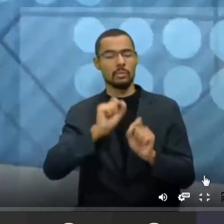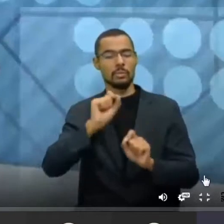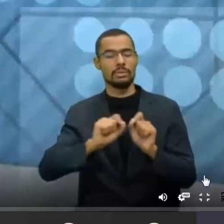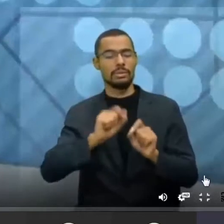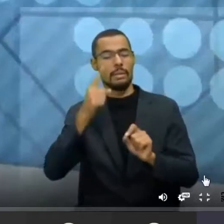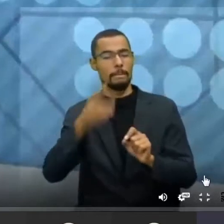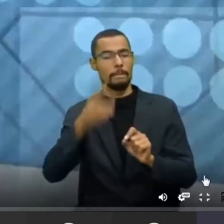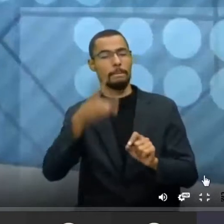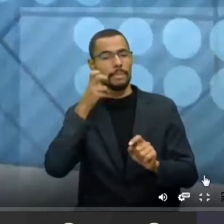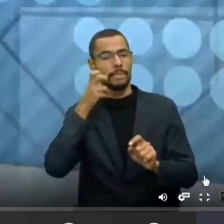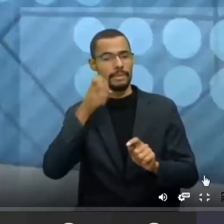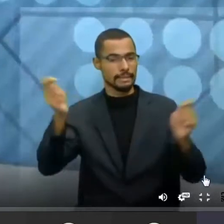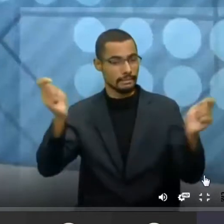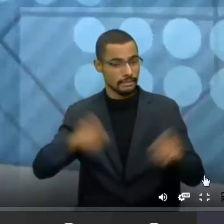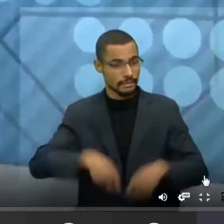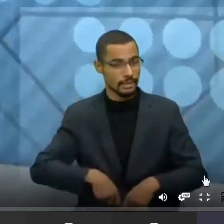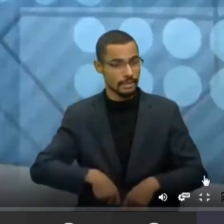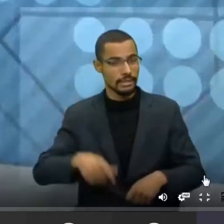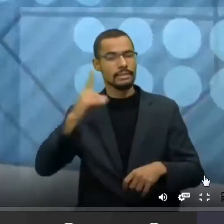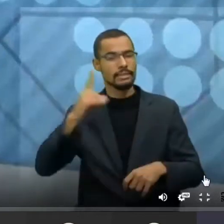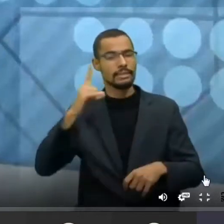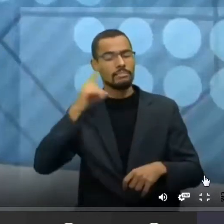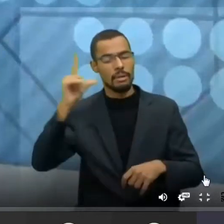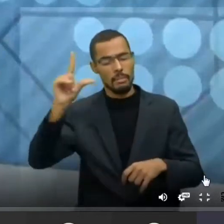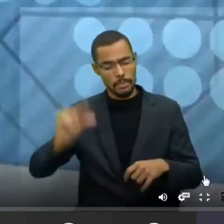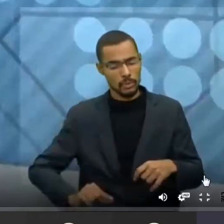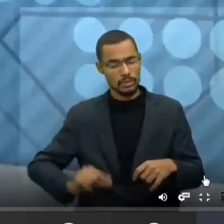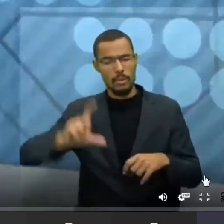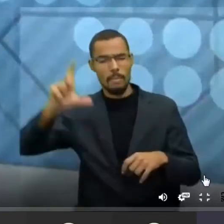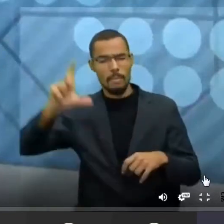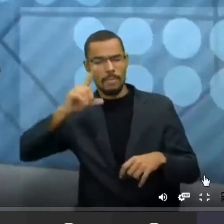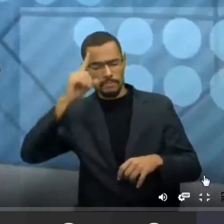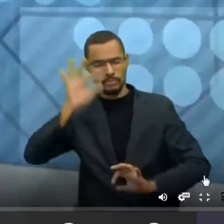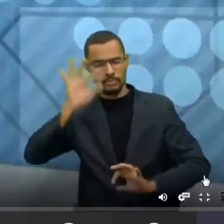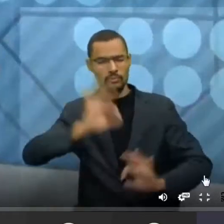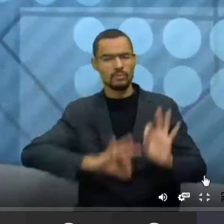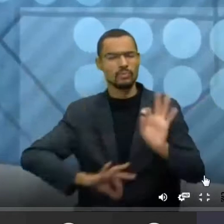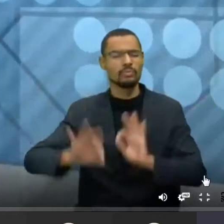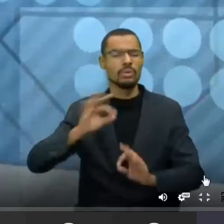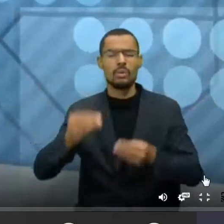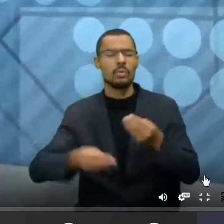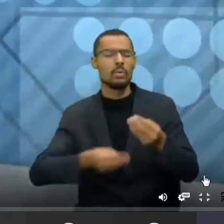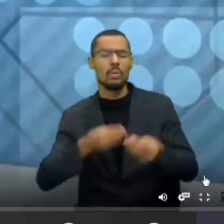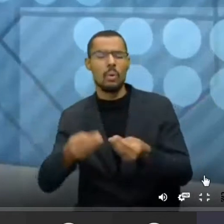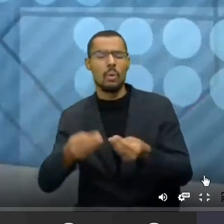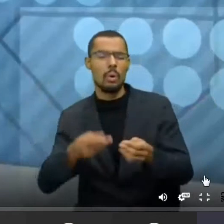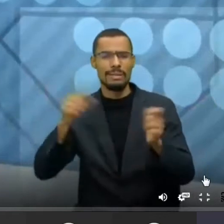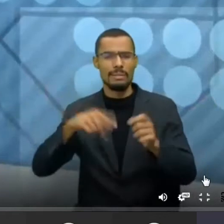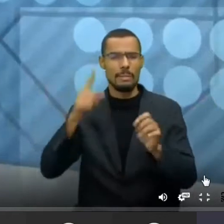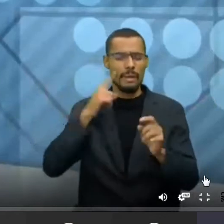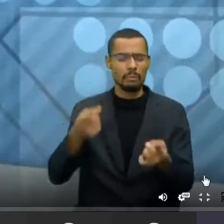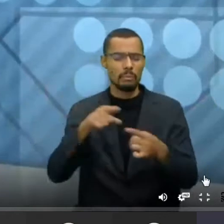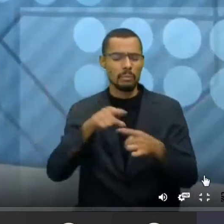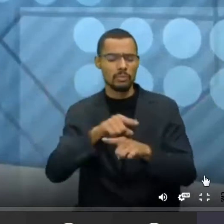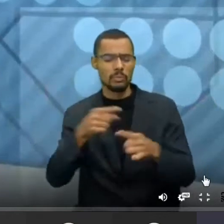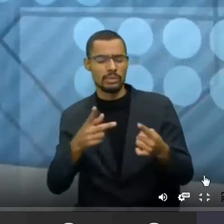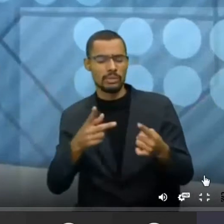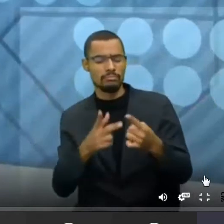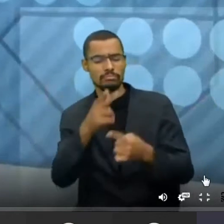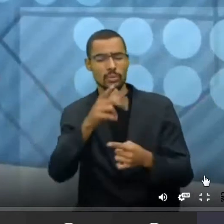vocês vão observar no menor aumento como ela é formada, como que é o corte, se é um corte transversal